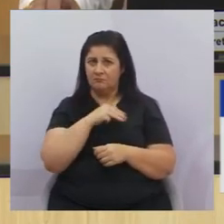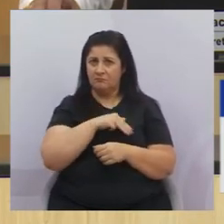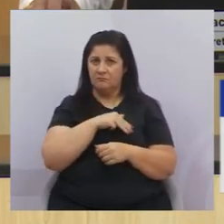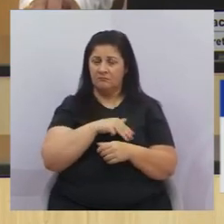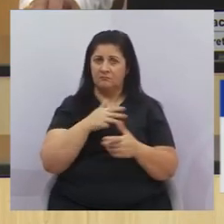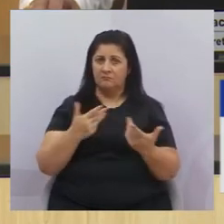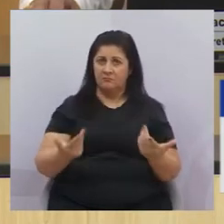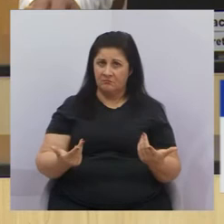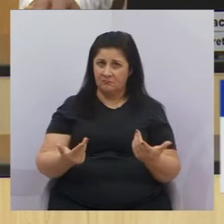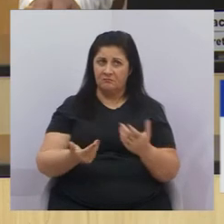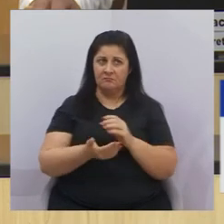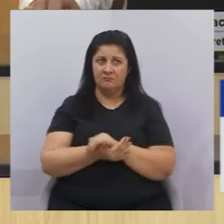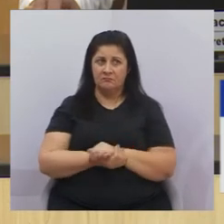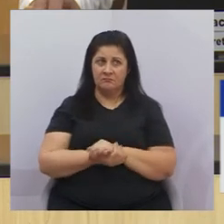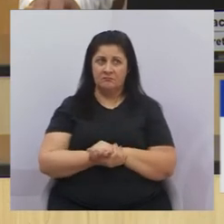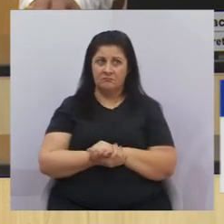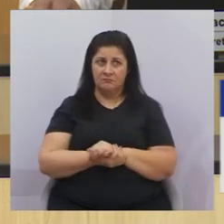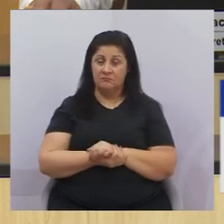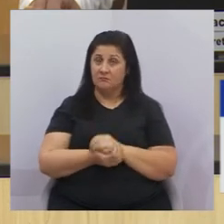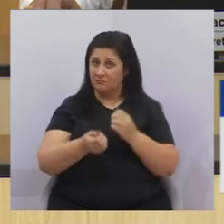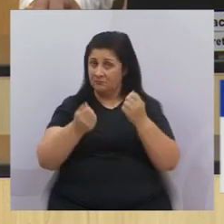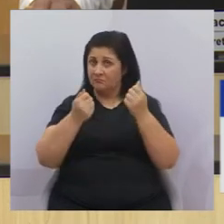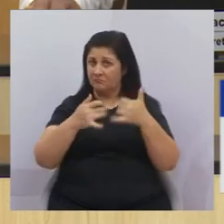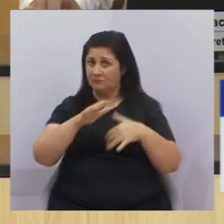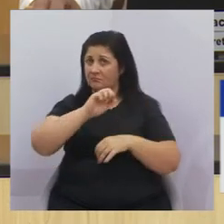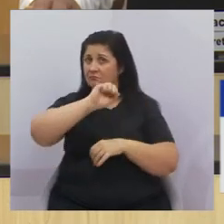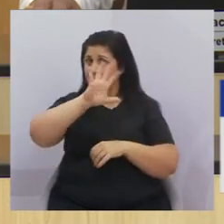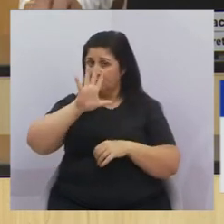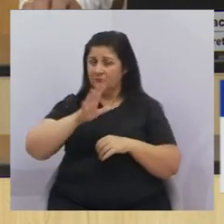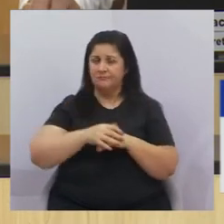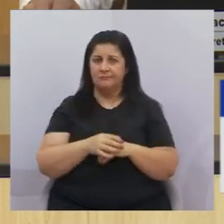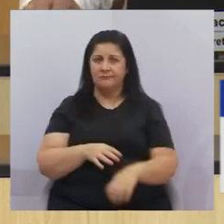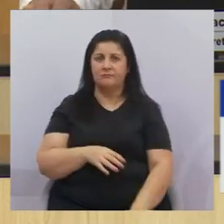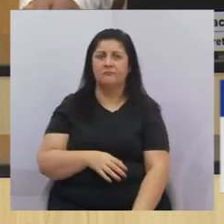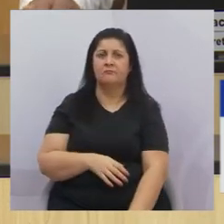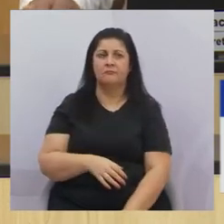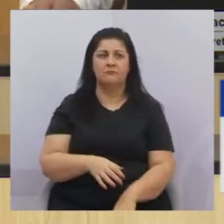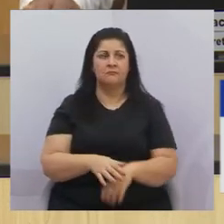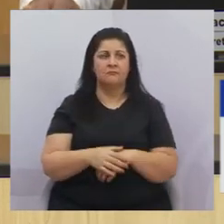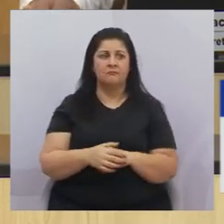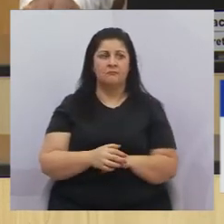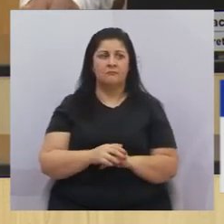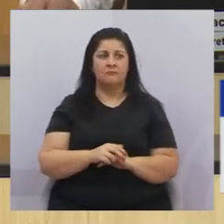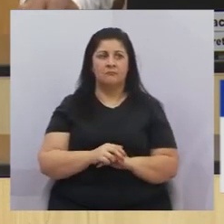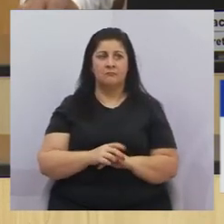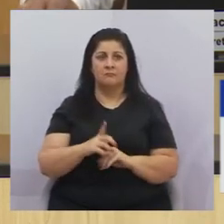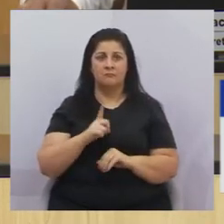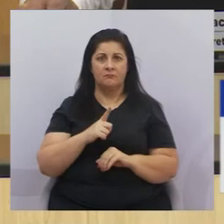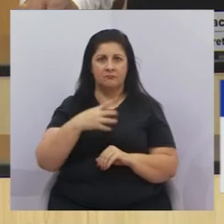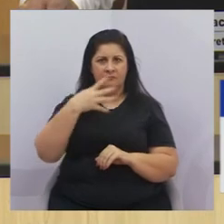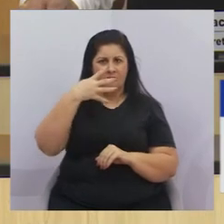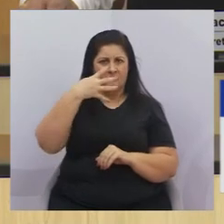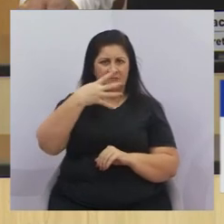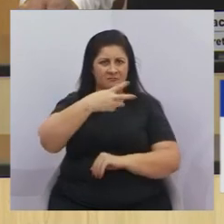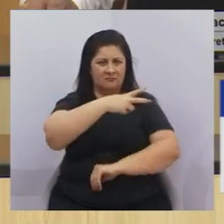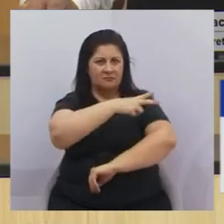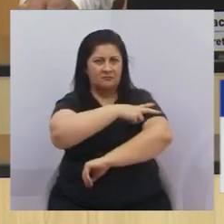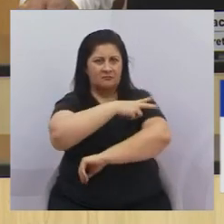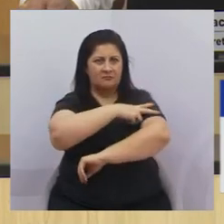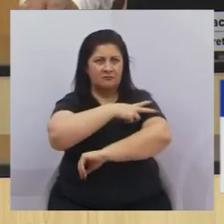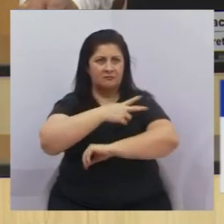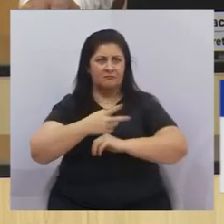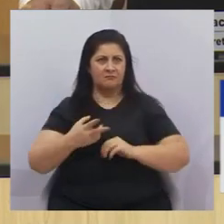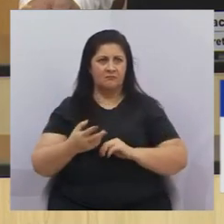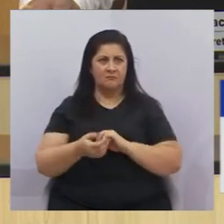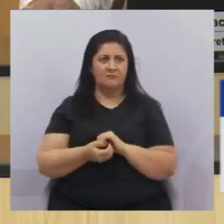função gratificada, quero deixar bem claro, né? E dizer o seguinte, nós temos aí 4 cargos que vai ter